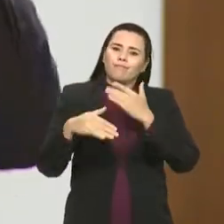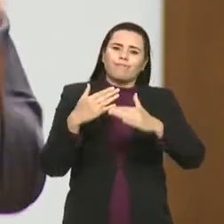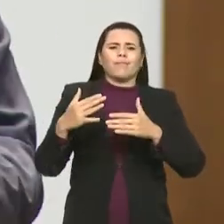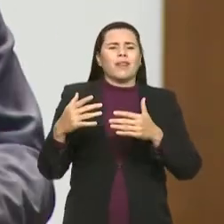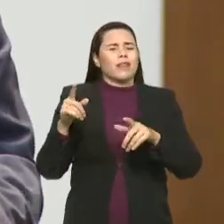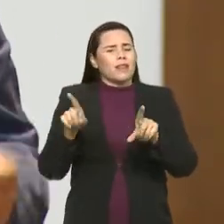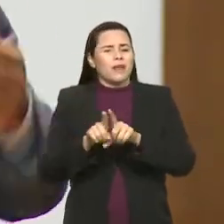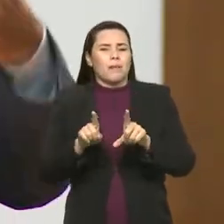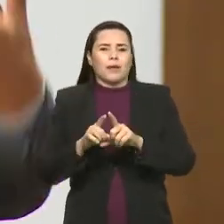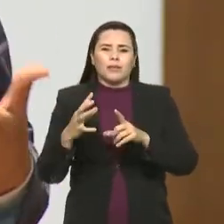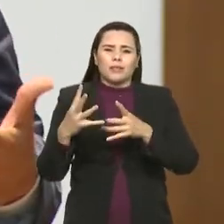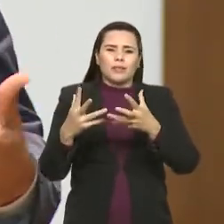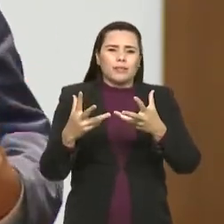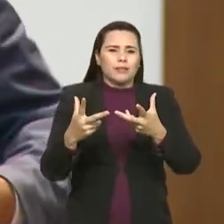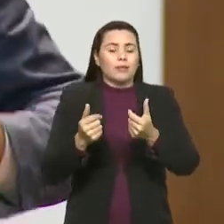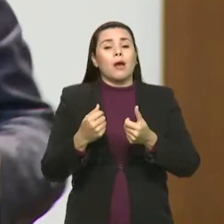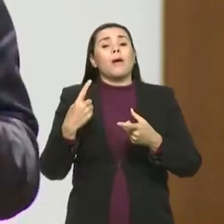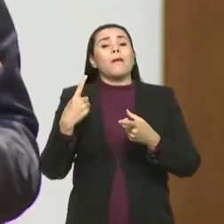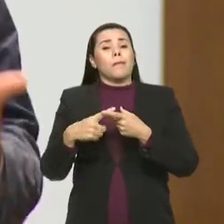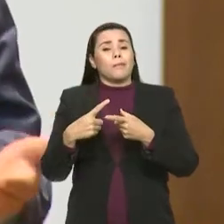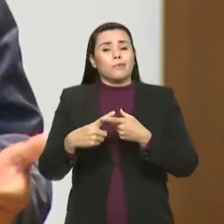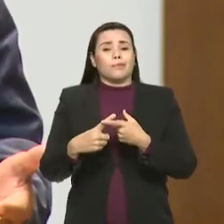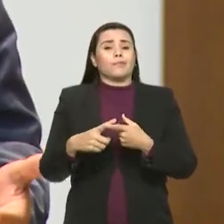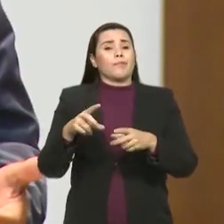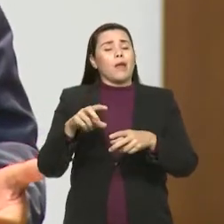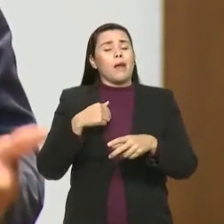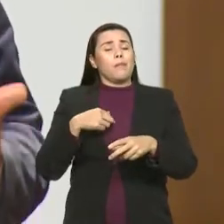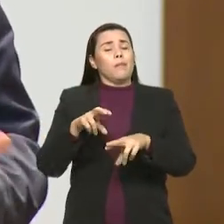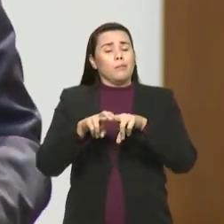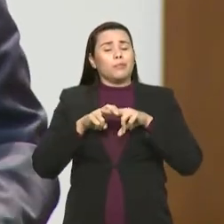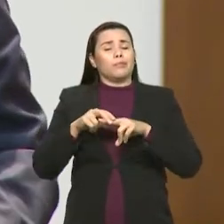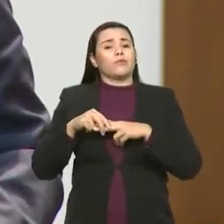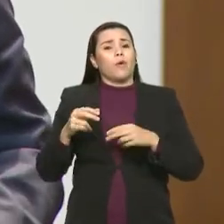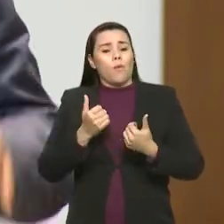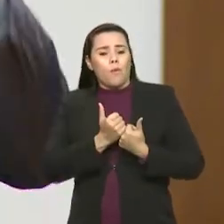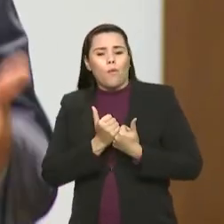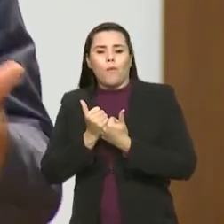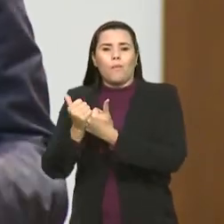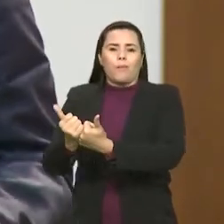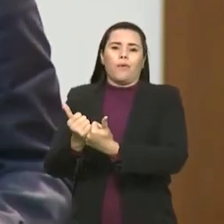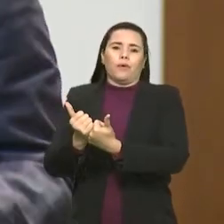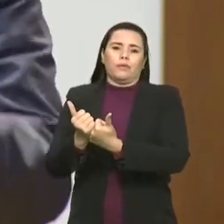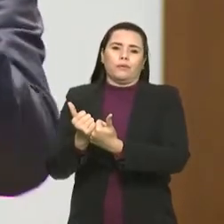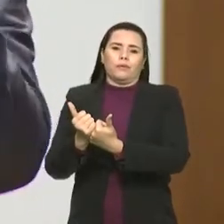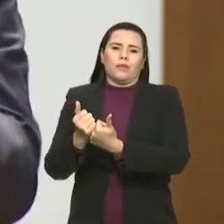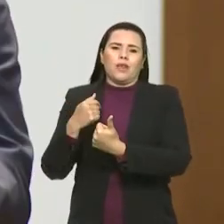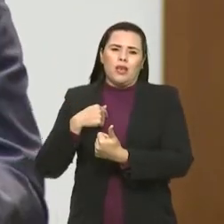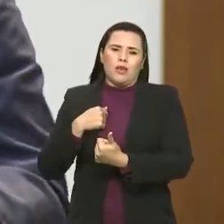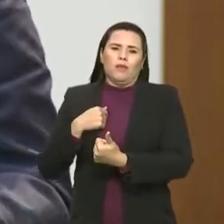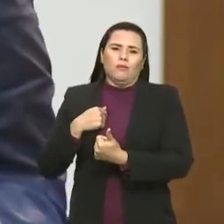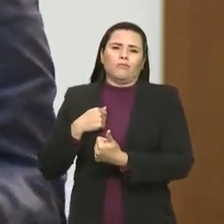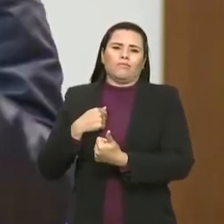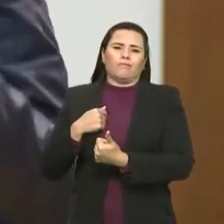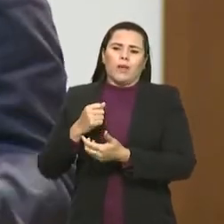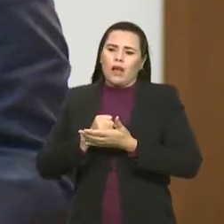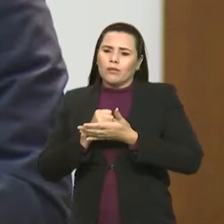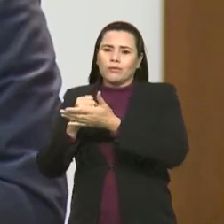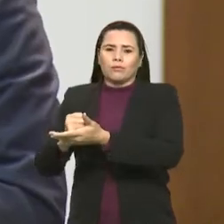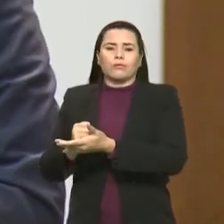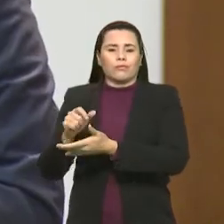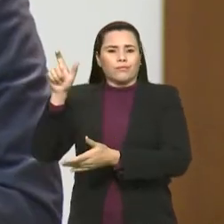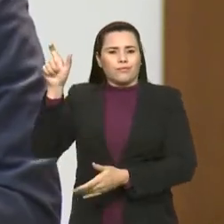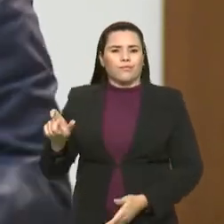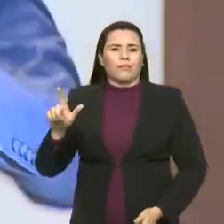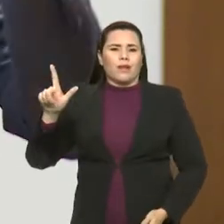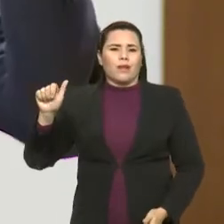nós apoiamos, nós estamos vivenciando esse projeto. Com muita alegria, com muita satisfação, com